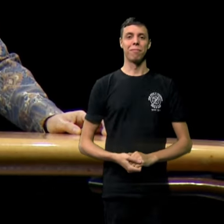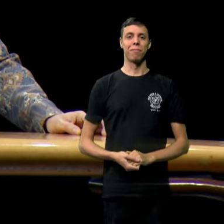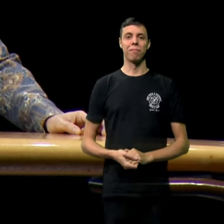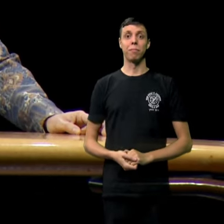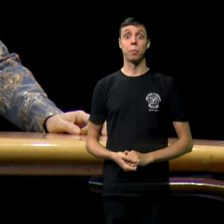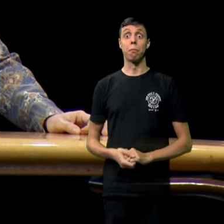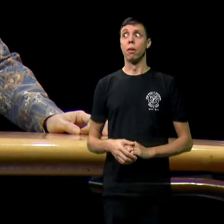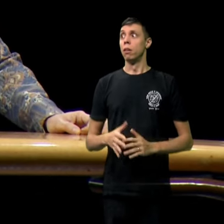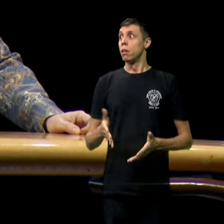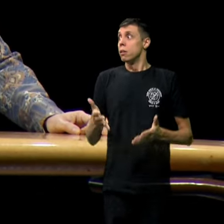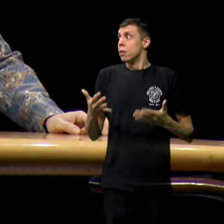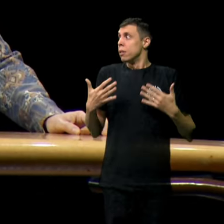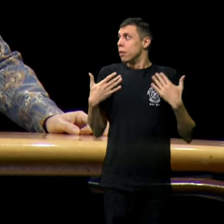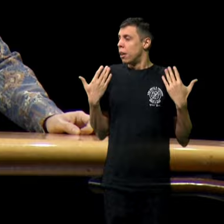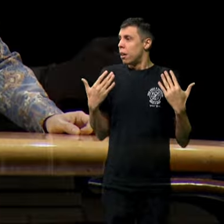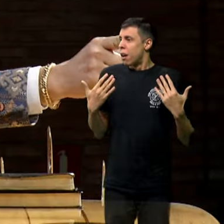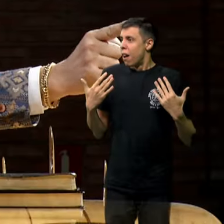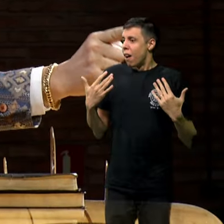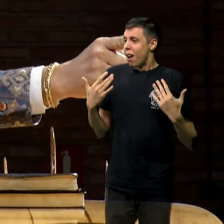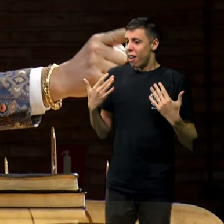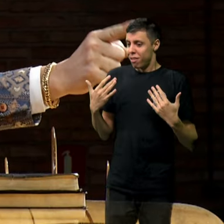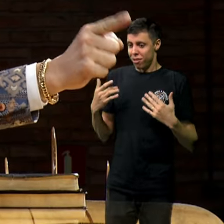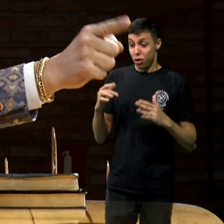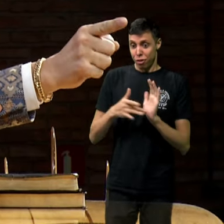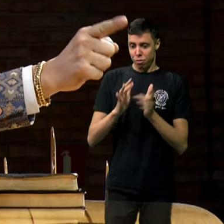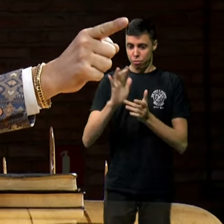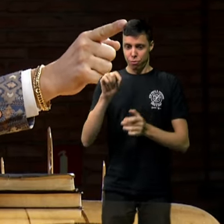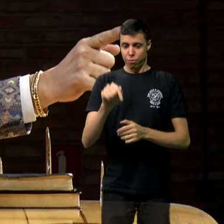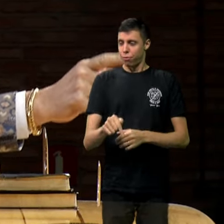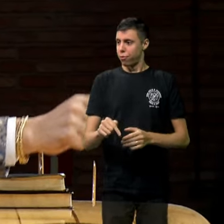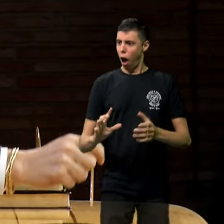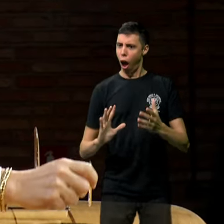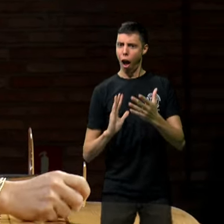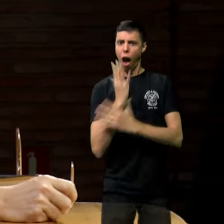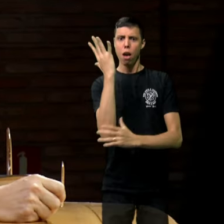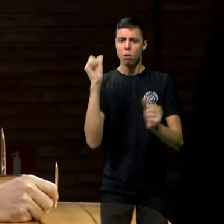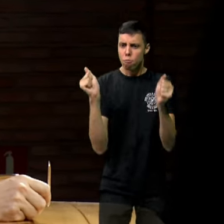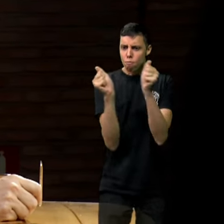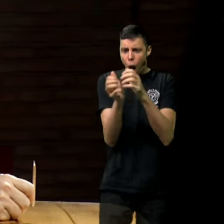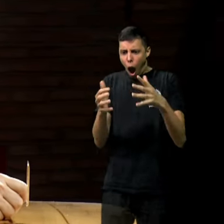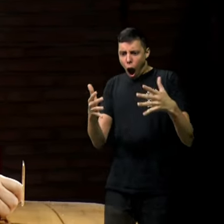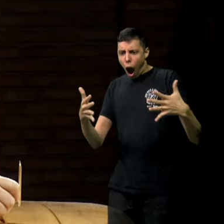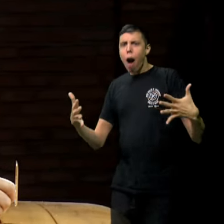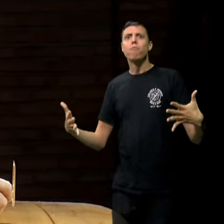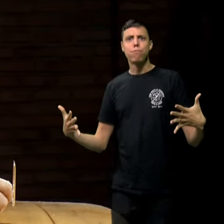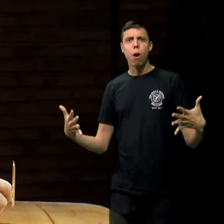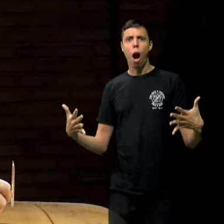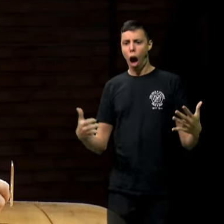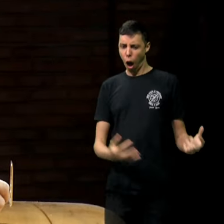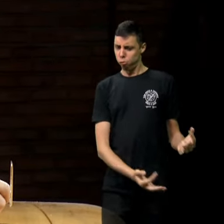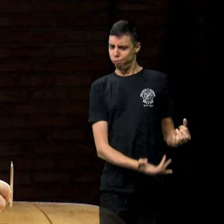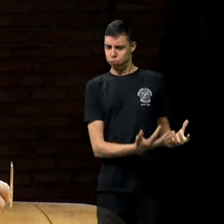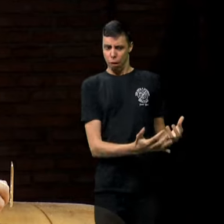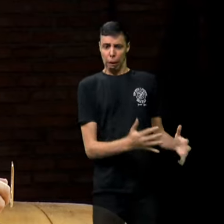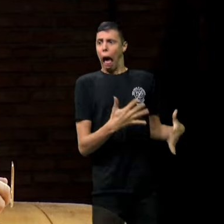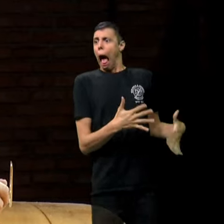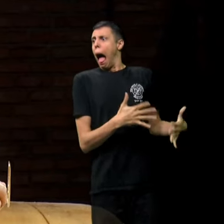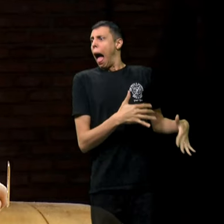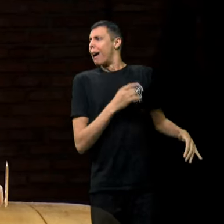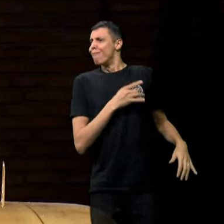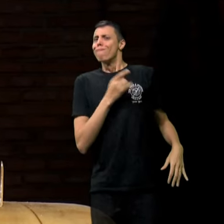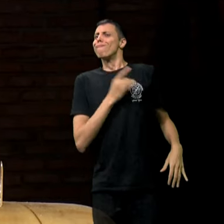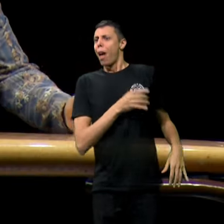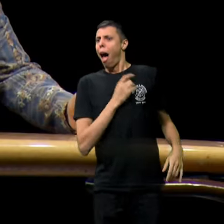E quando Ele está, acontecem coisas extraordinárias. O inferno está tremendo nesta